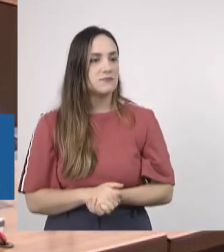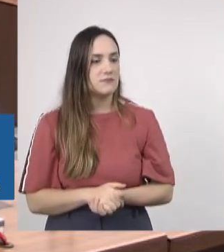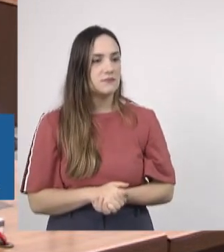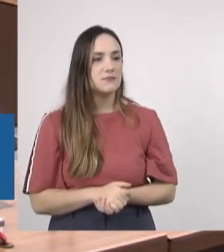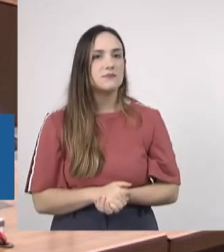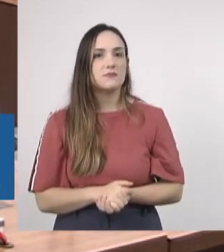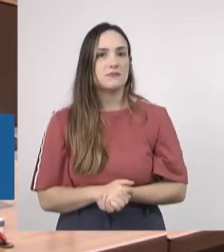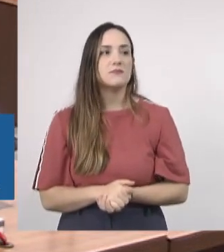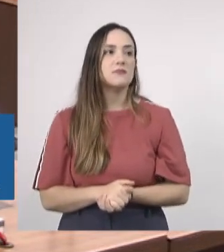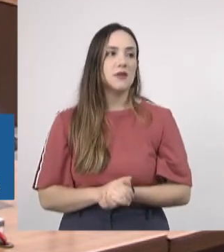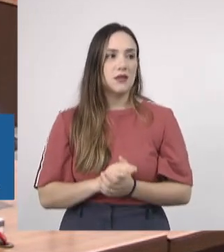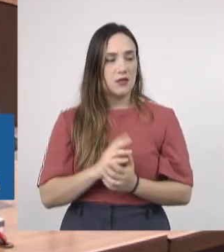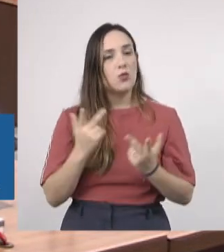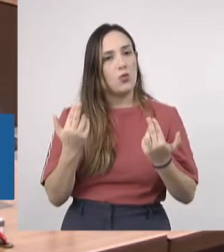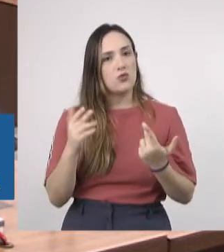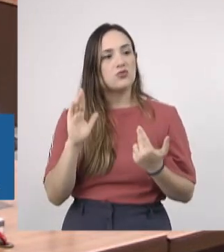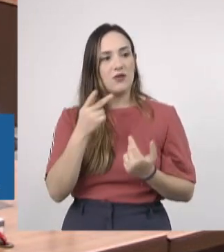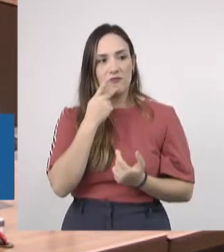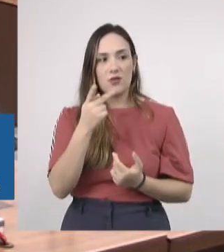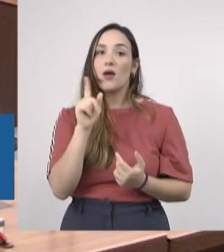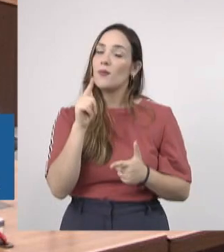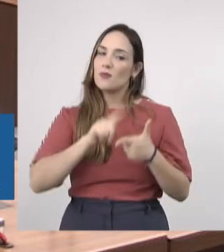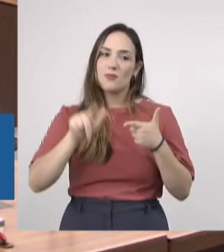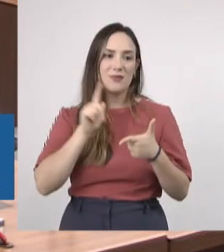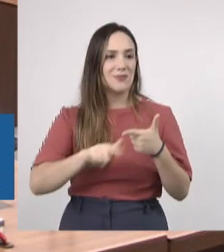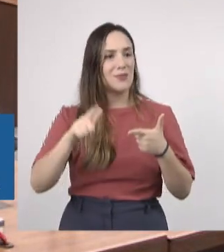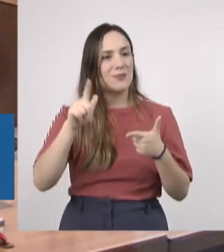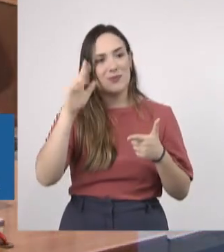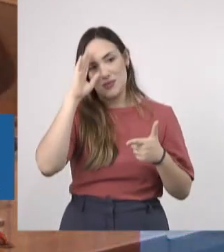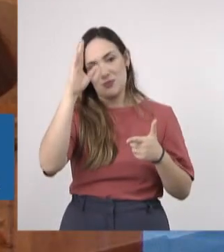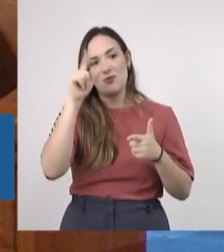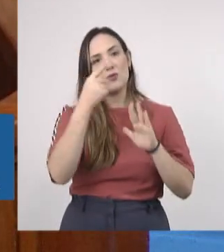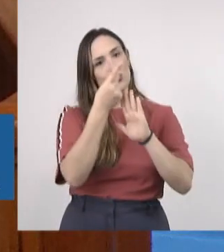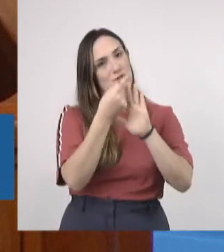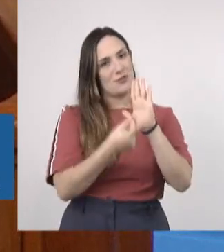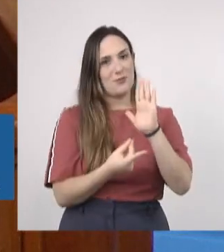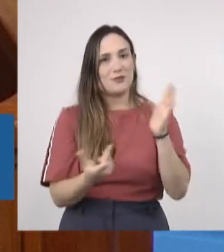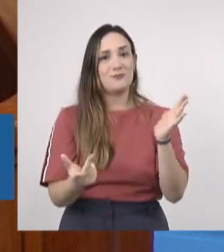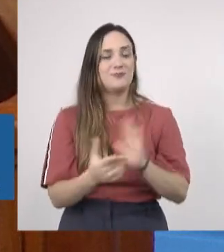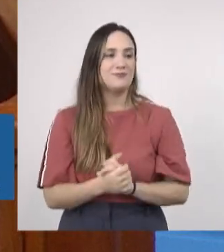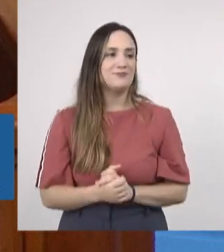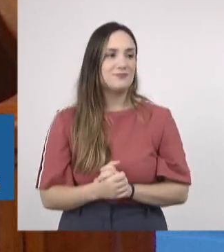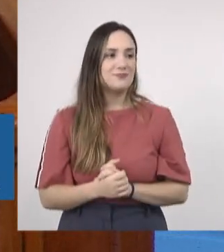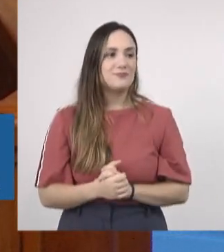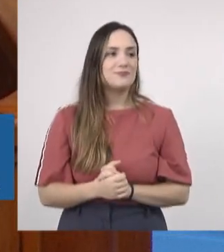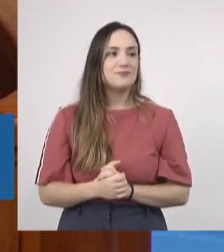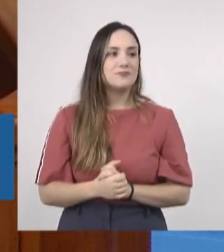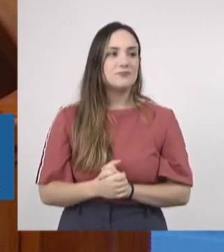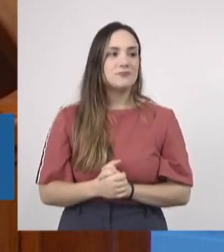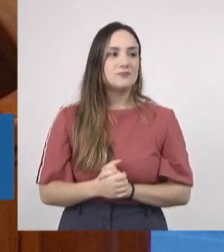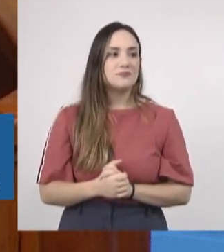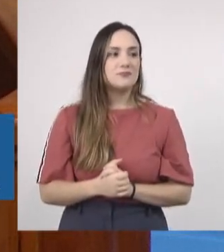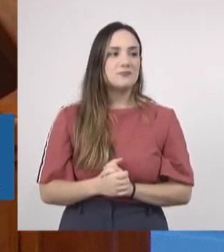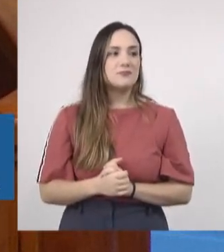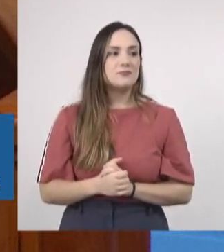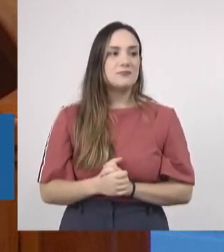Como foi falado aqui, o maior problema é o orçamento. E eu acho